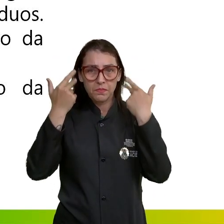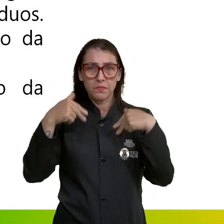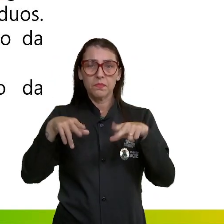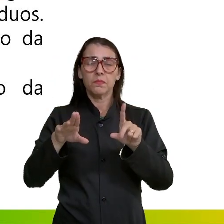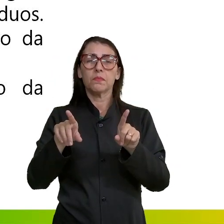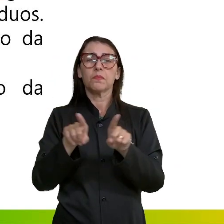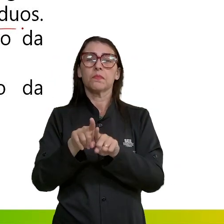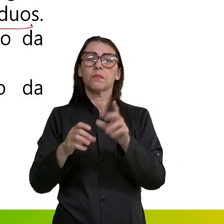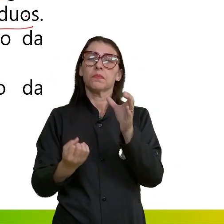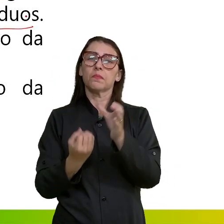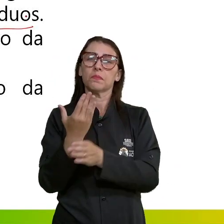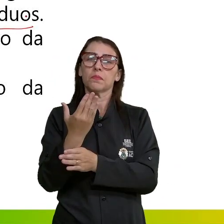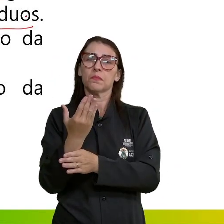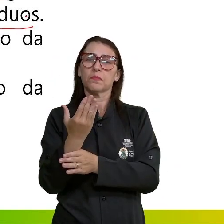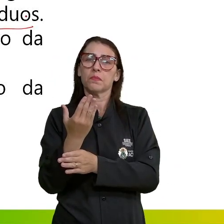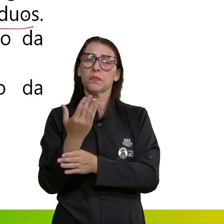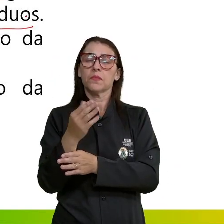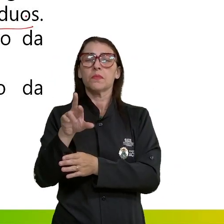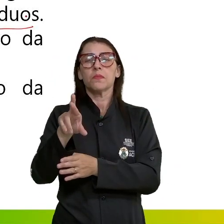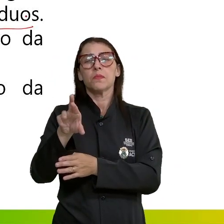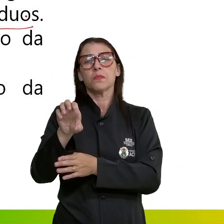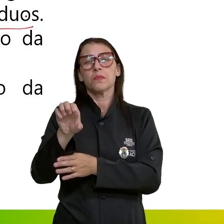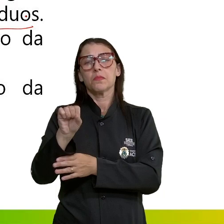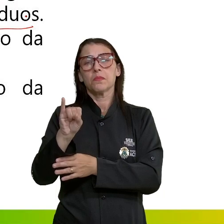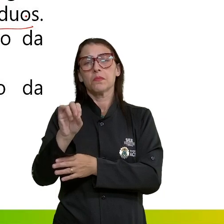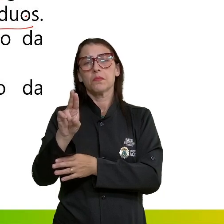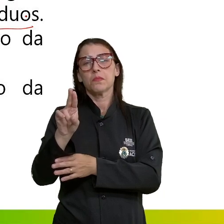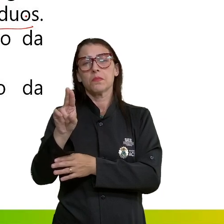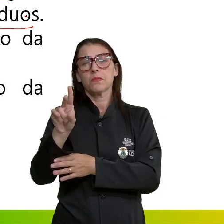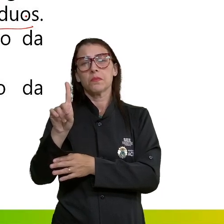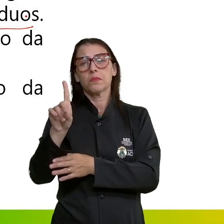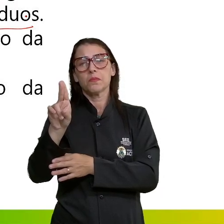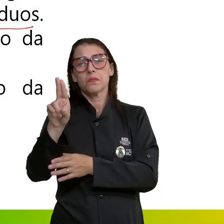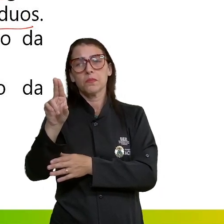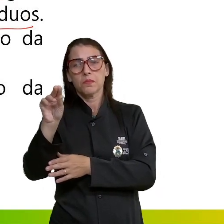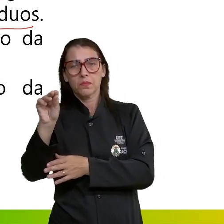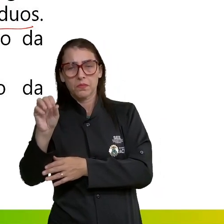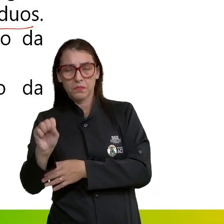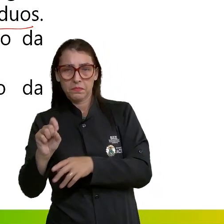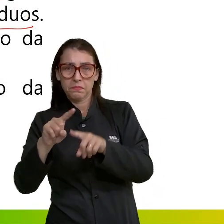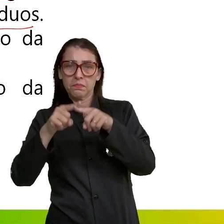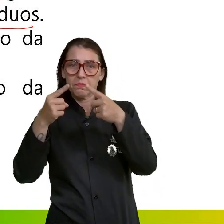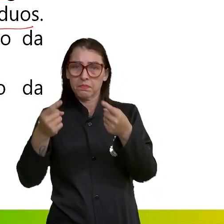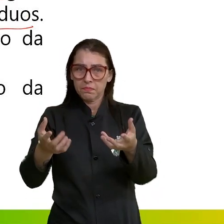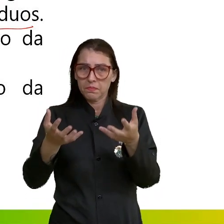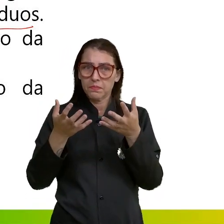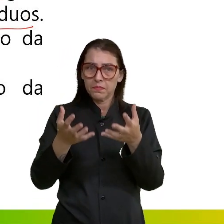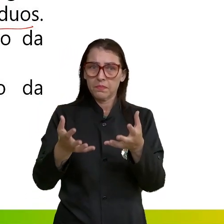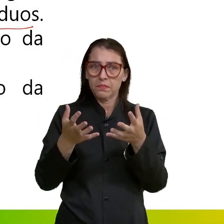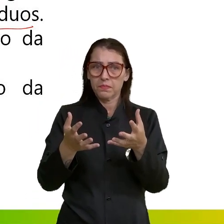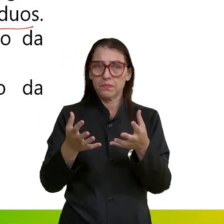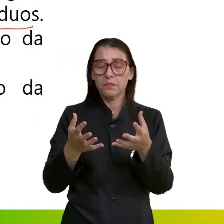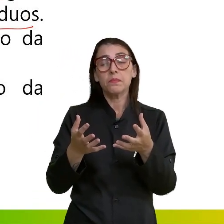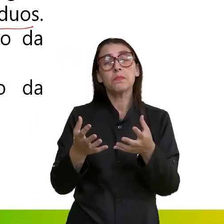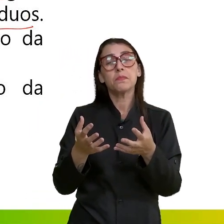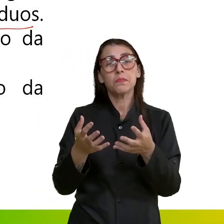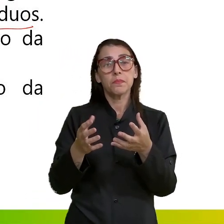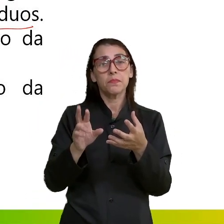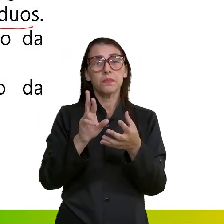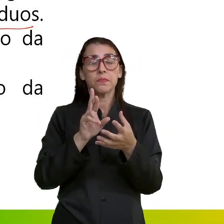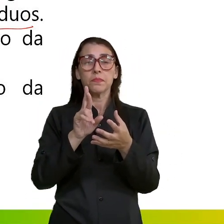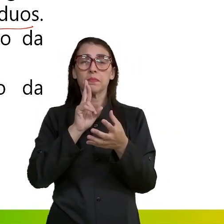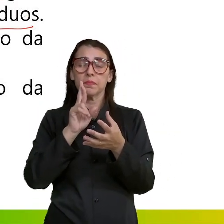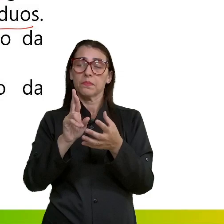da geração de resíduos. Olha, ficou interessante, mas a gente quer uma alternativa